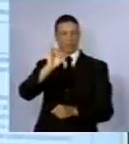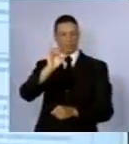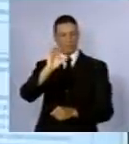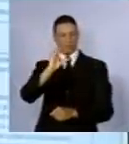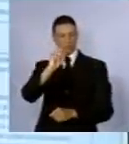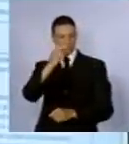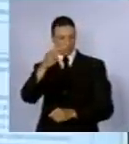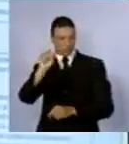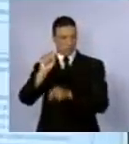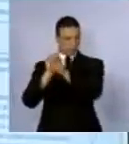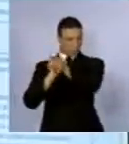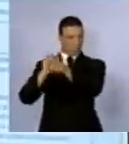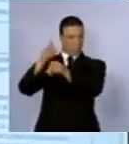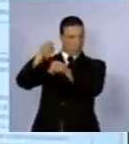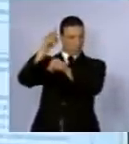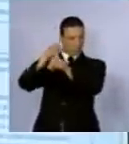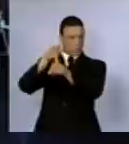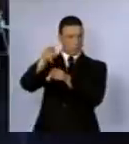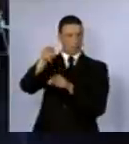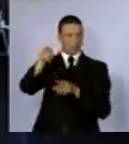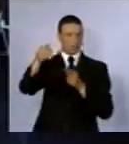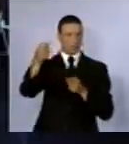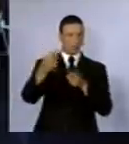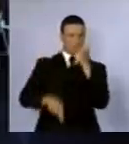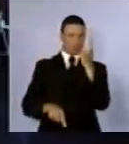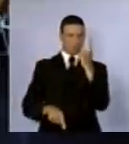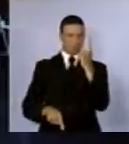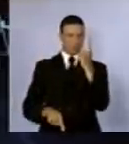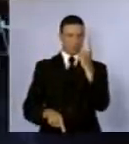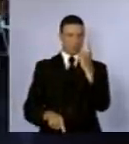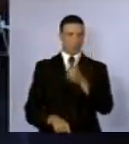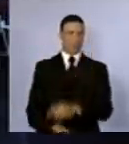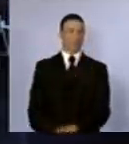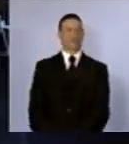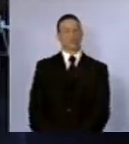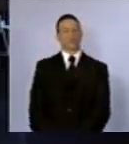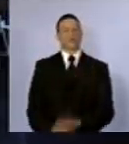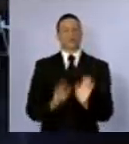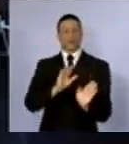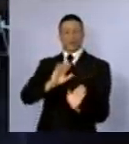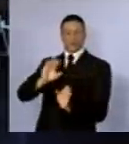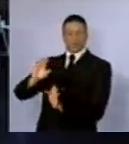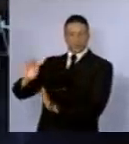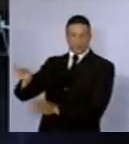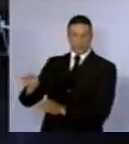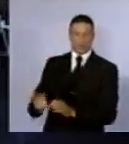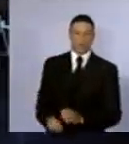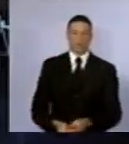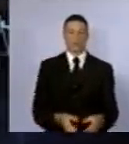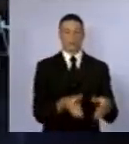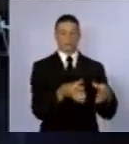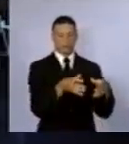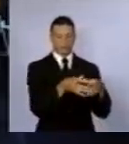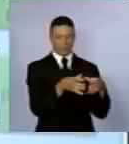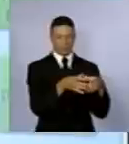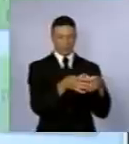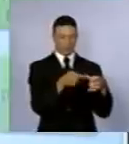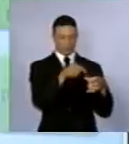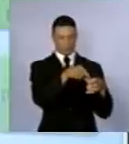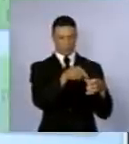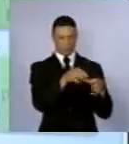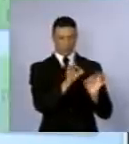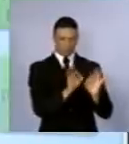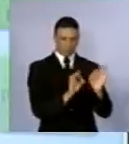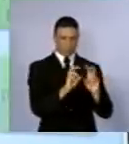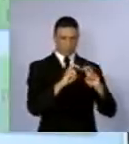organização, a ICNIRP e a Organização Mundial de Saúde. Né. Bom, falando um pouquinho sobre a Comissão Nacional de Bioeletromagnetismo, foi uma